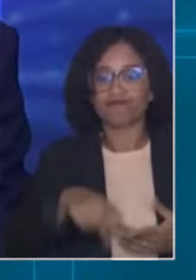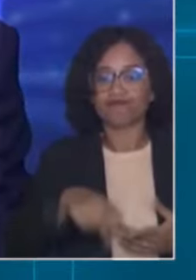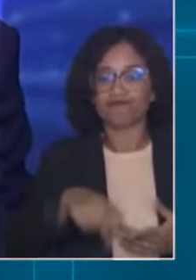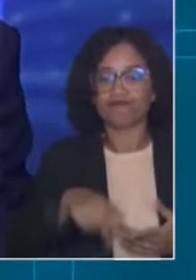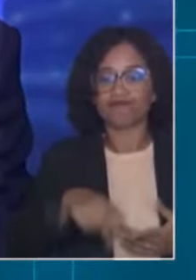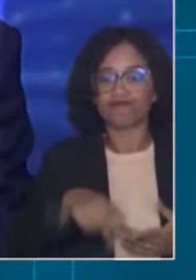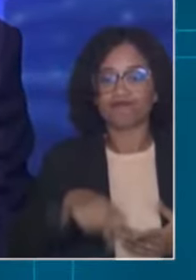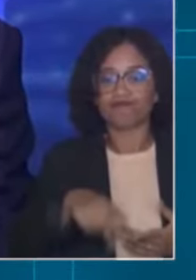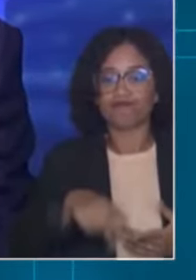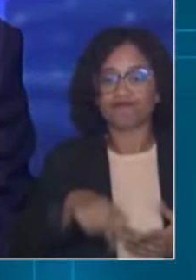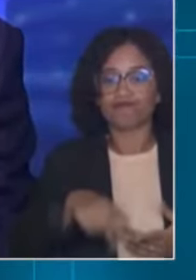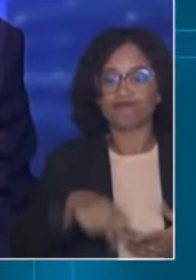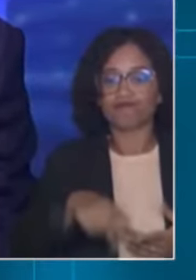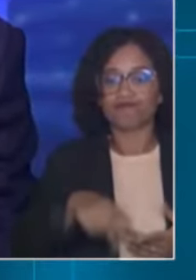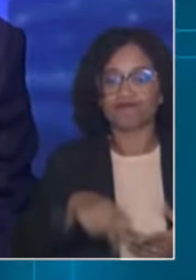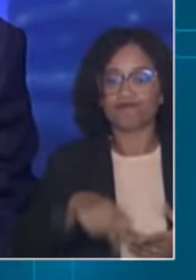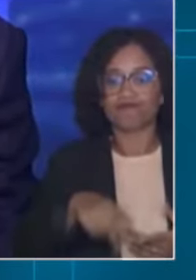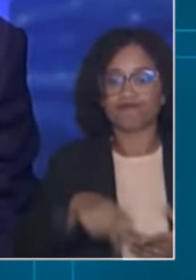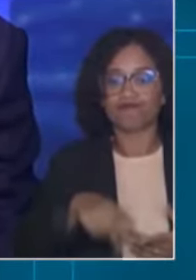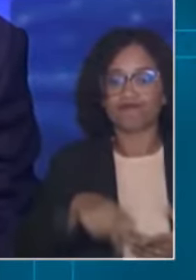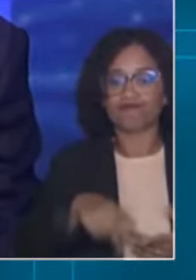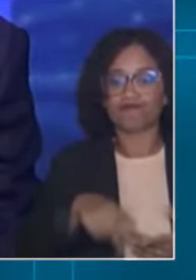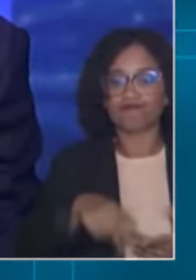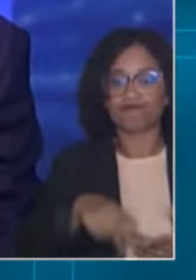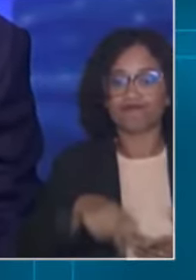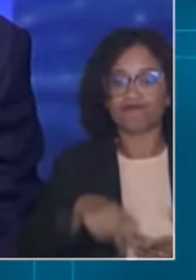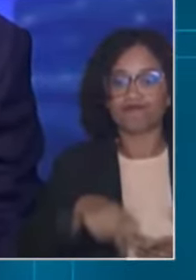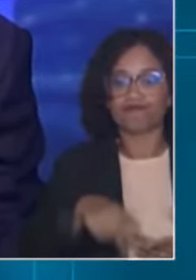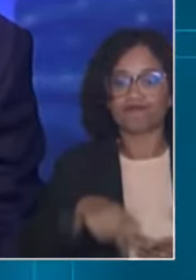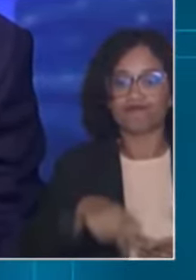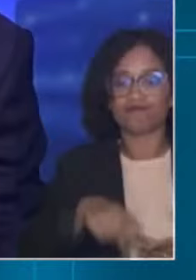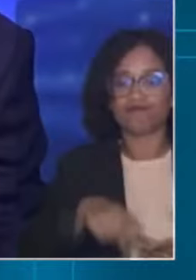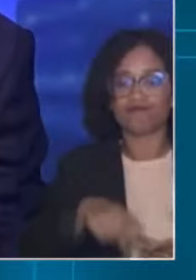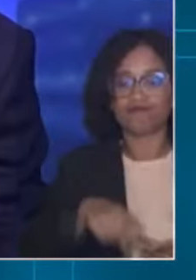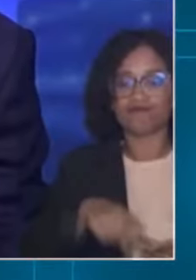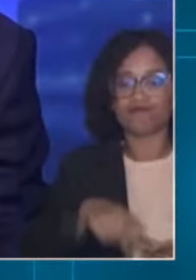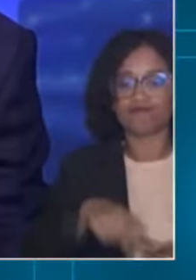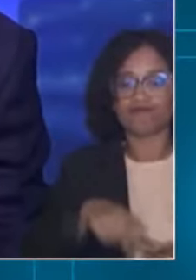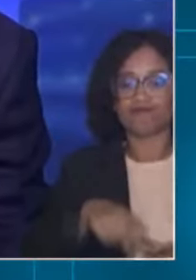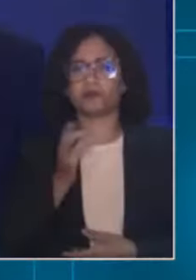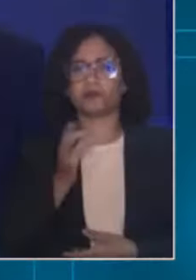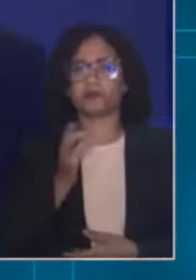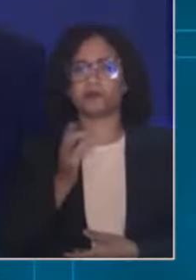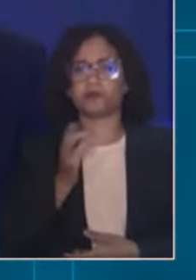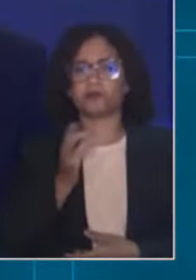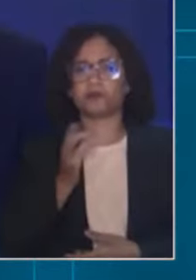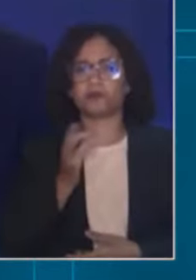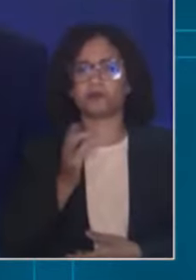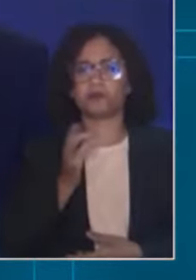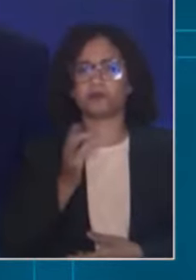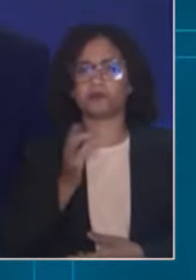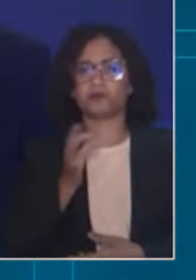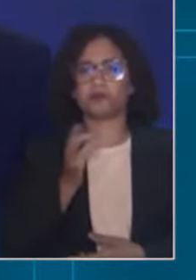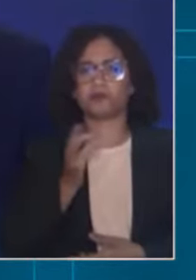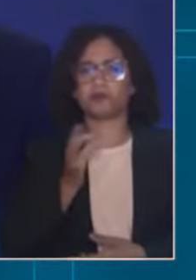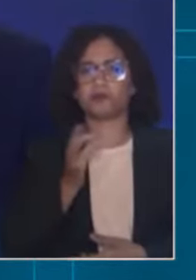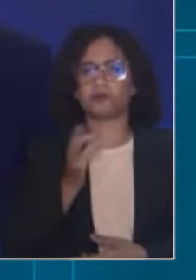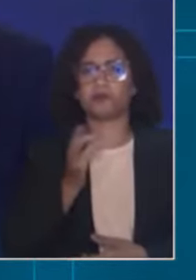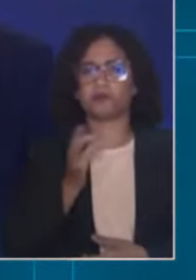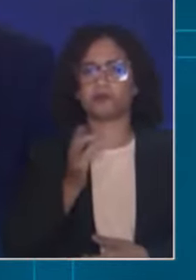forte com Luiz Caetano, tá, inclusive na liderança das pesquisas. Feira de Santana, onde a disputa vai ser duríssima entre Zé